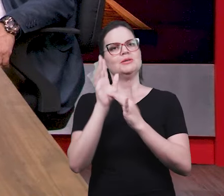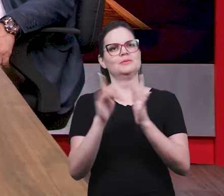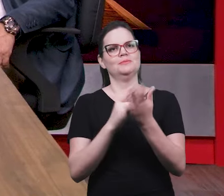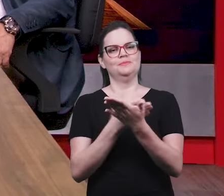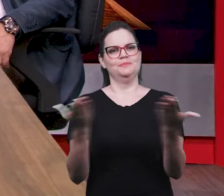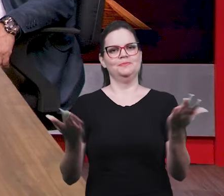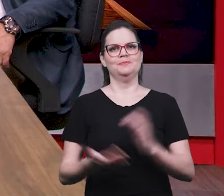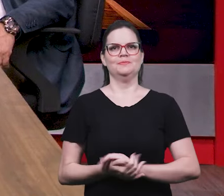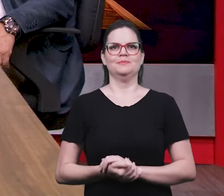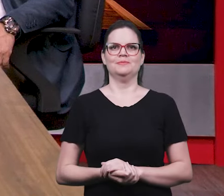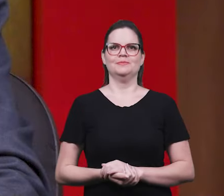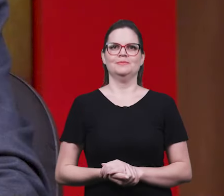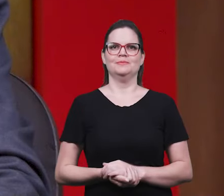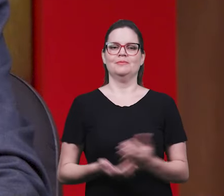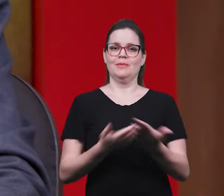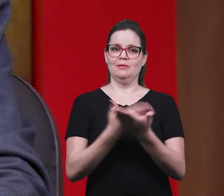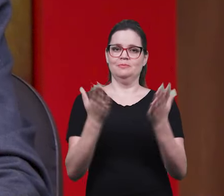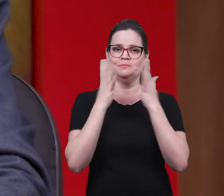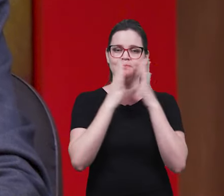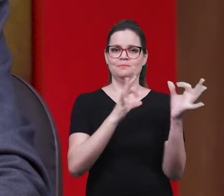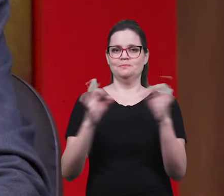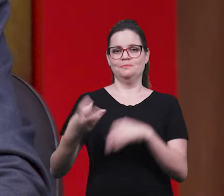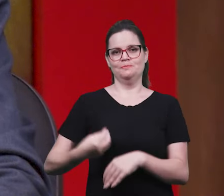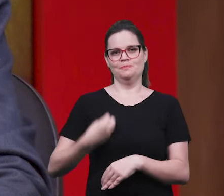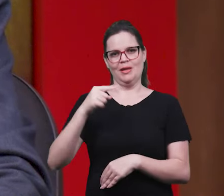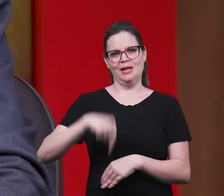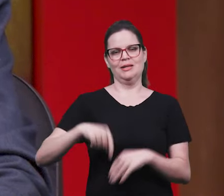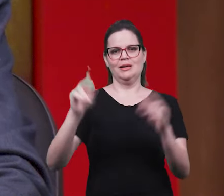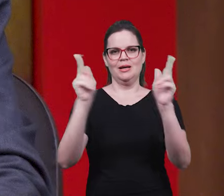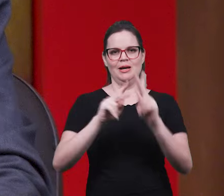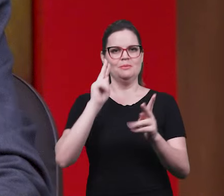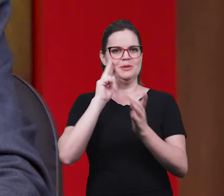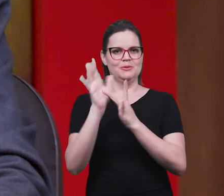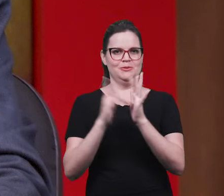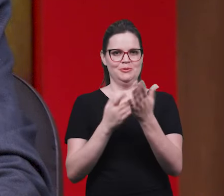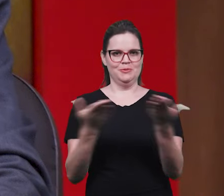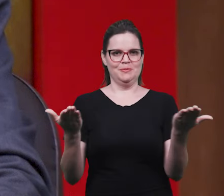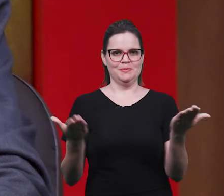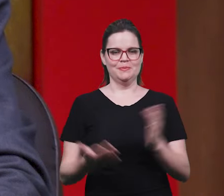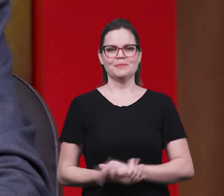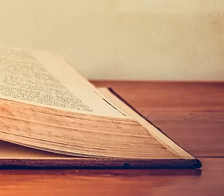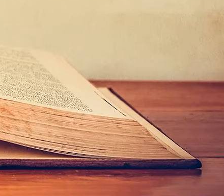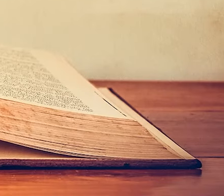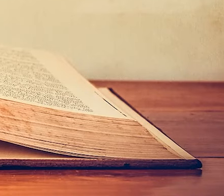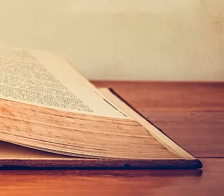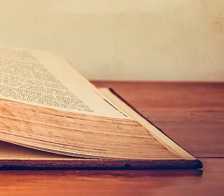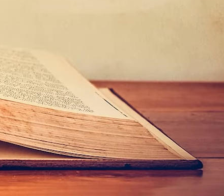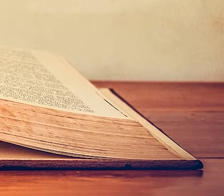pastor Fábio. Paz do Senhor a todos. E a todos que participaram conosco, a paz do Senhor.